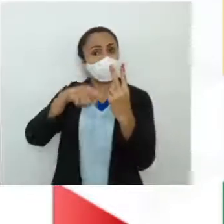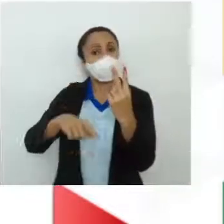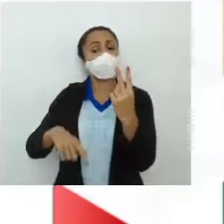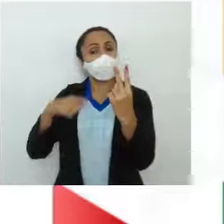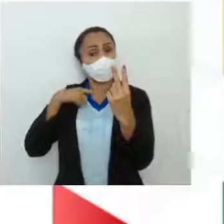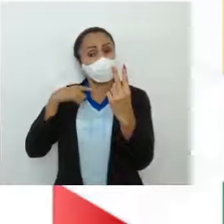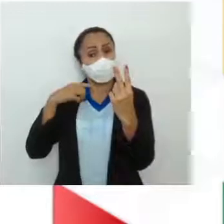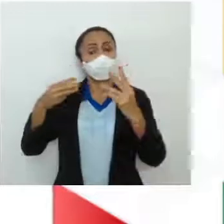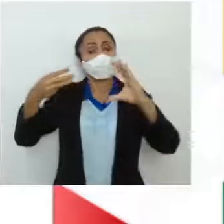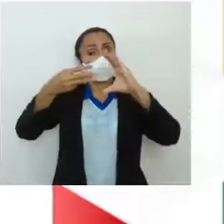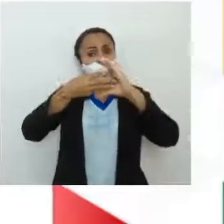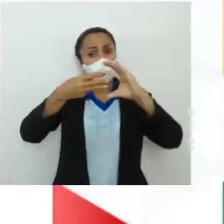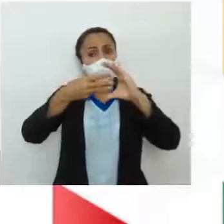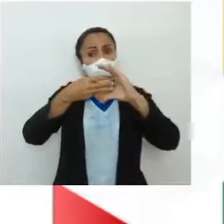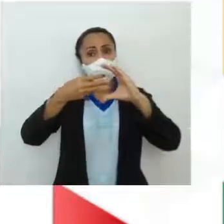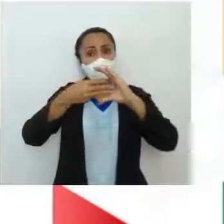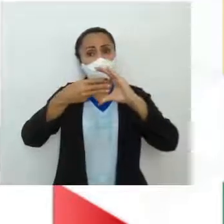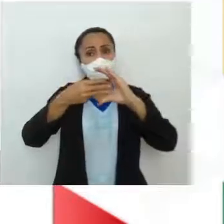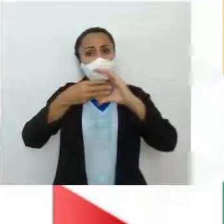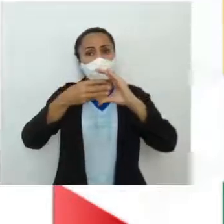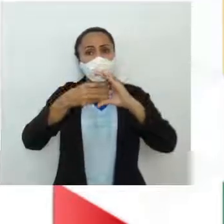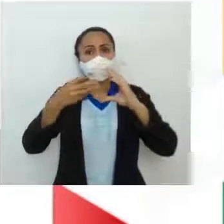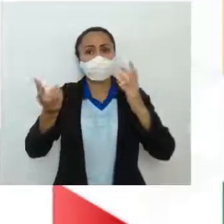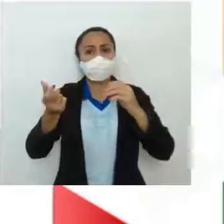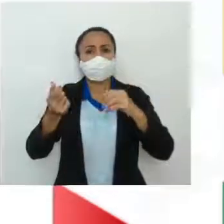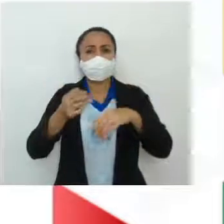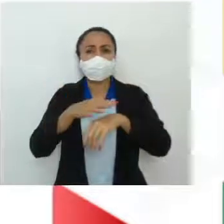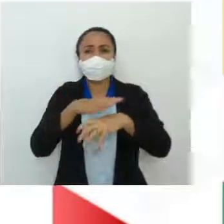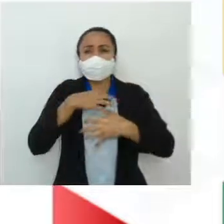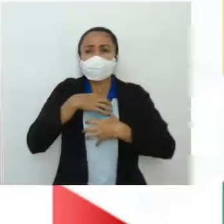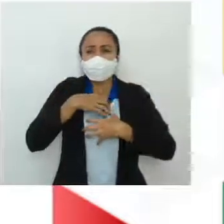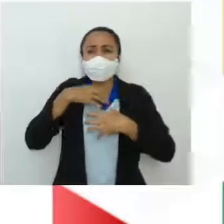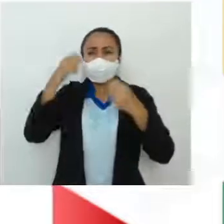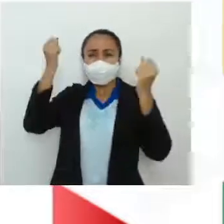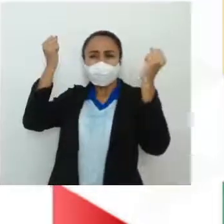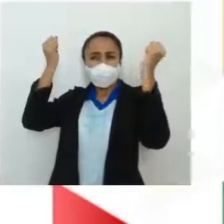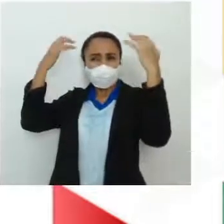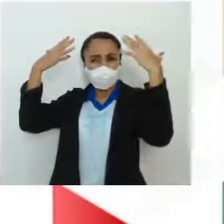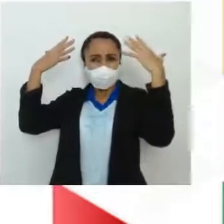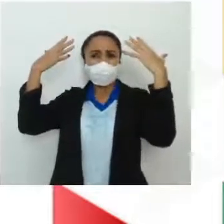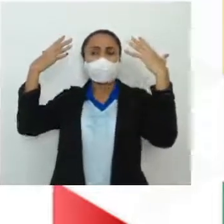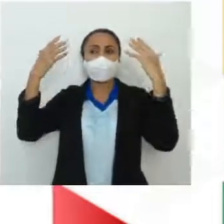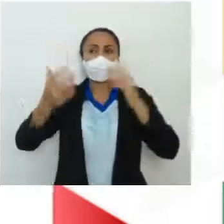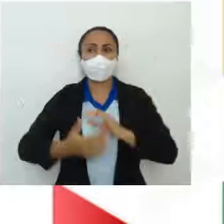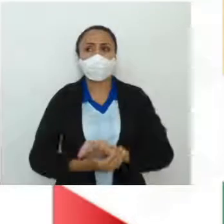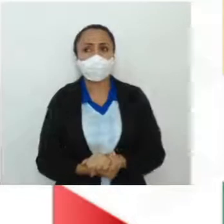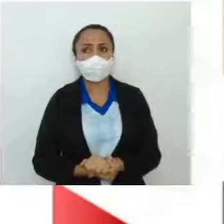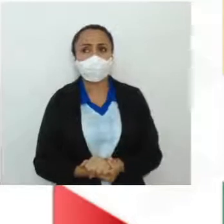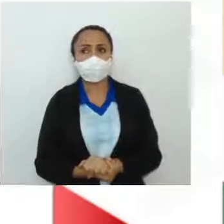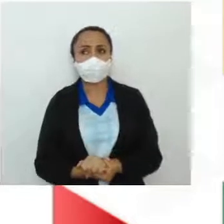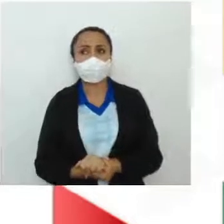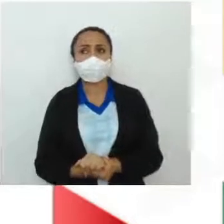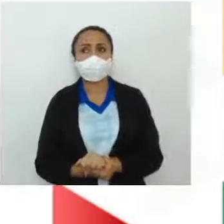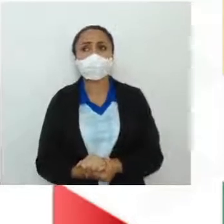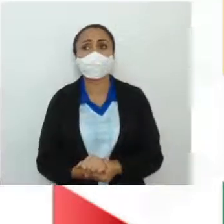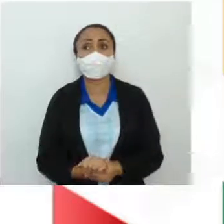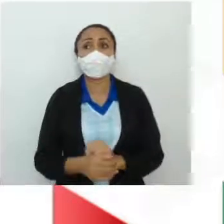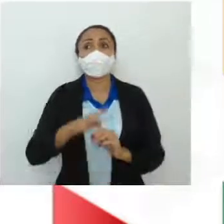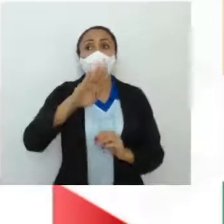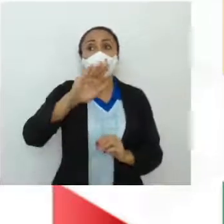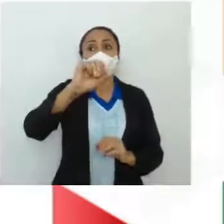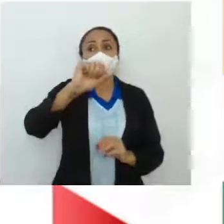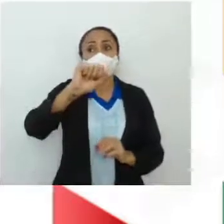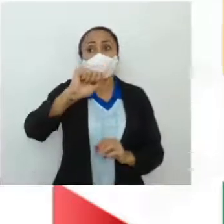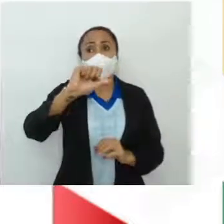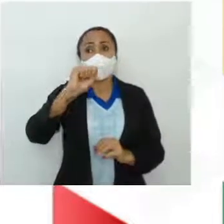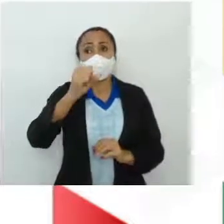células que são fotossensíveis, os cones e os bastonetes. Quando se fala dos